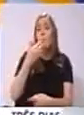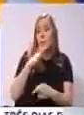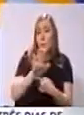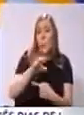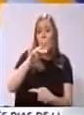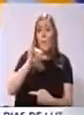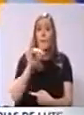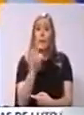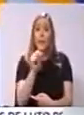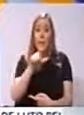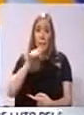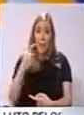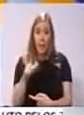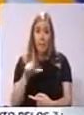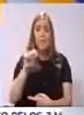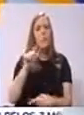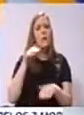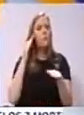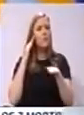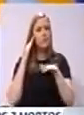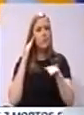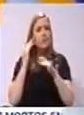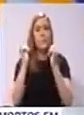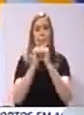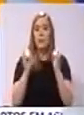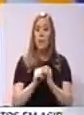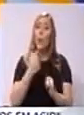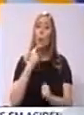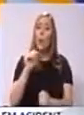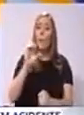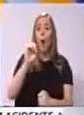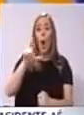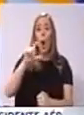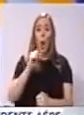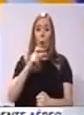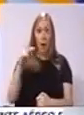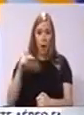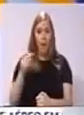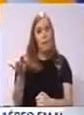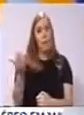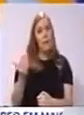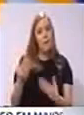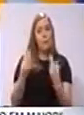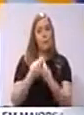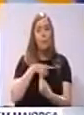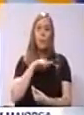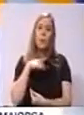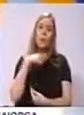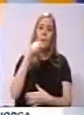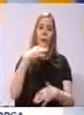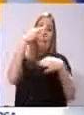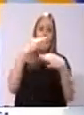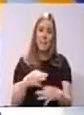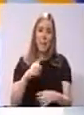pela primeira vez este ano teremos uma DJ internacional, a Olga Riazon, Riazonova, que irá estar connosco e seguramente será também mais